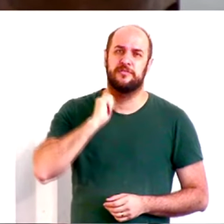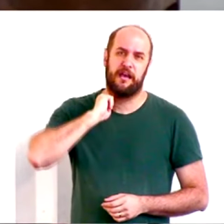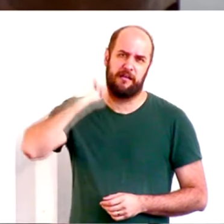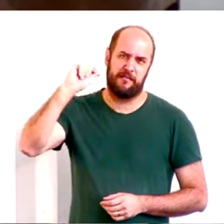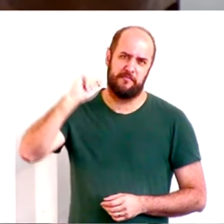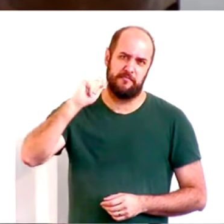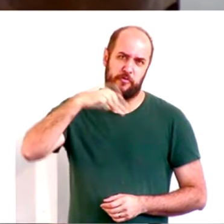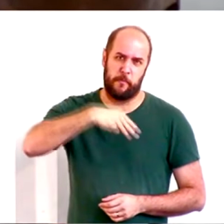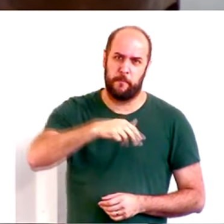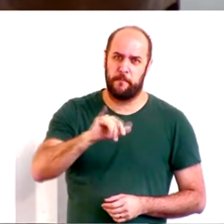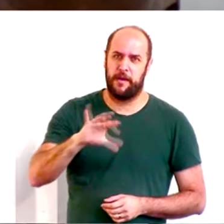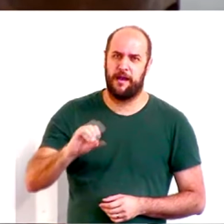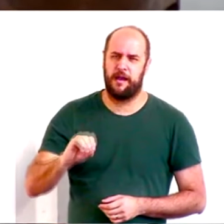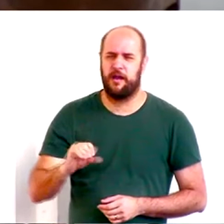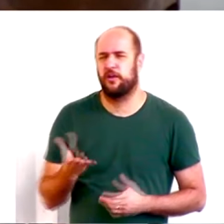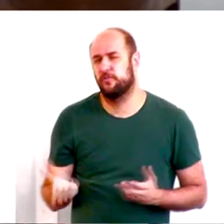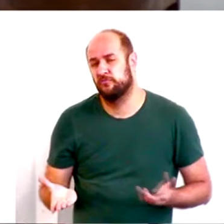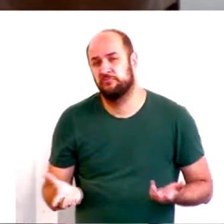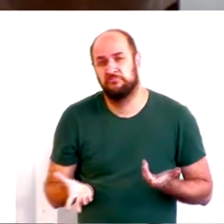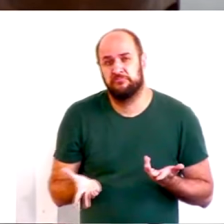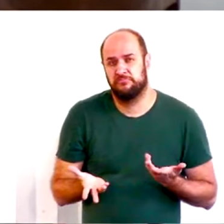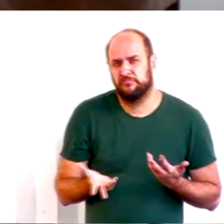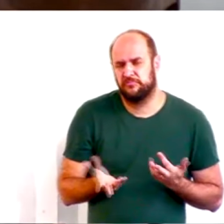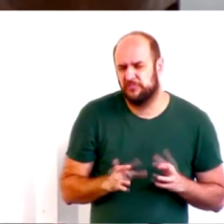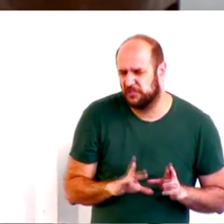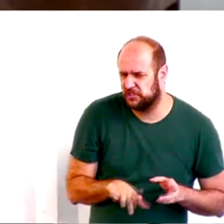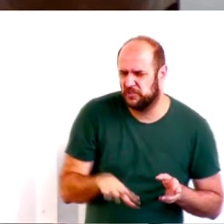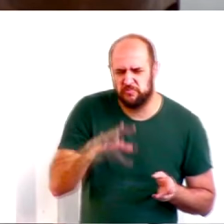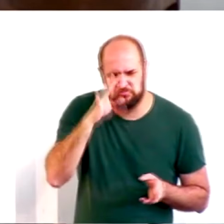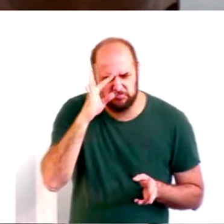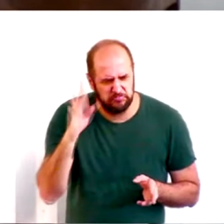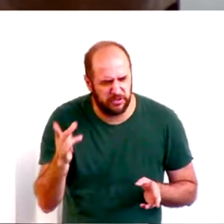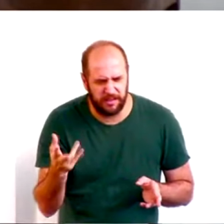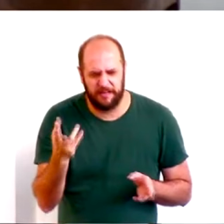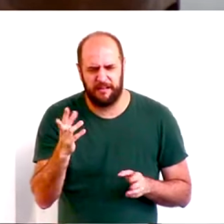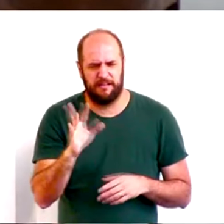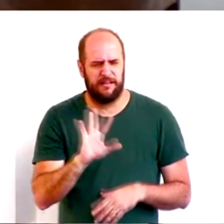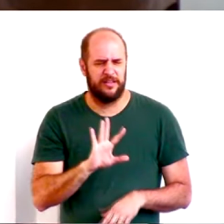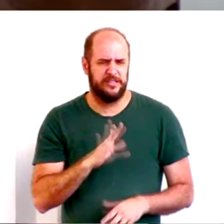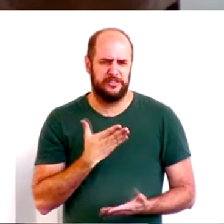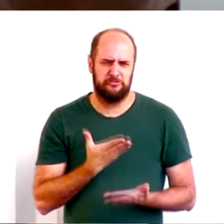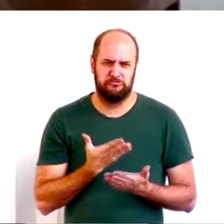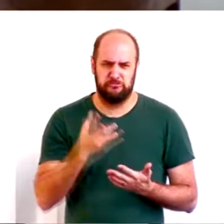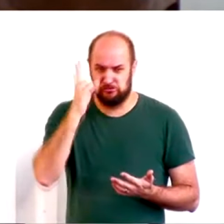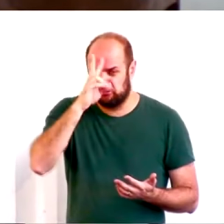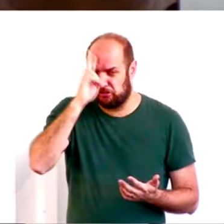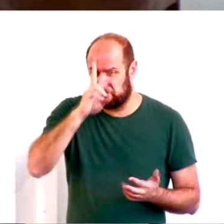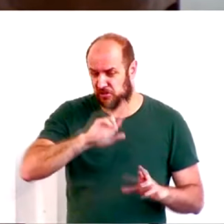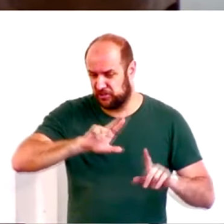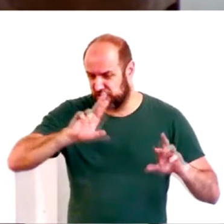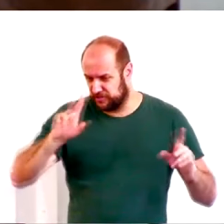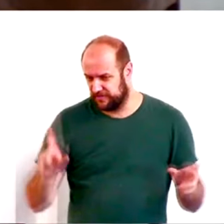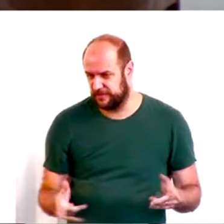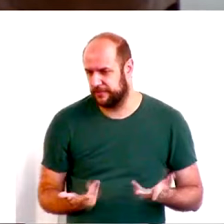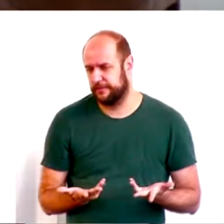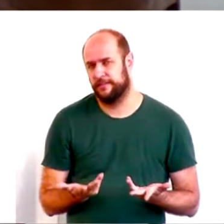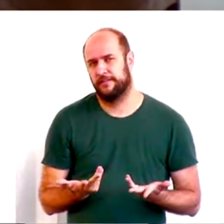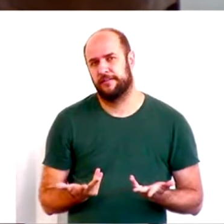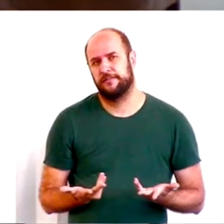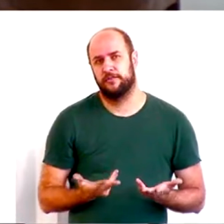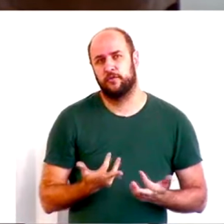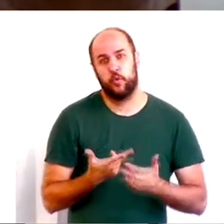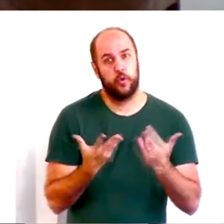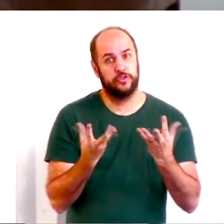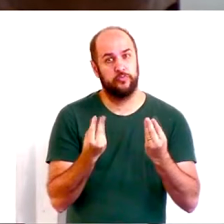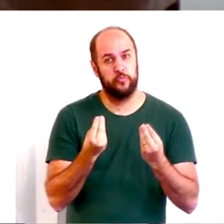estudiosos estudam sobre isso muitas teses sobre isso ou seja haja Vista tantas entre aspas inserções